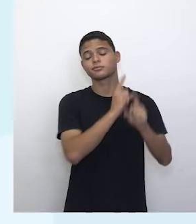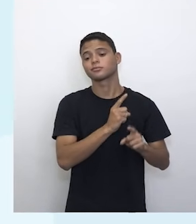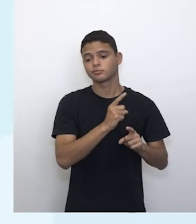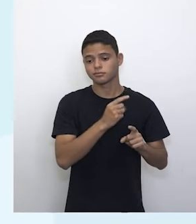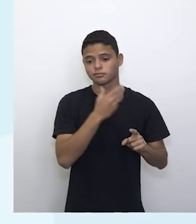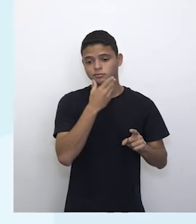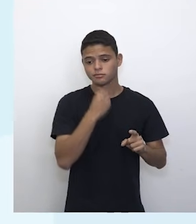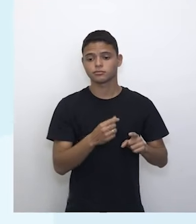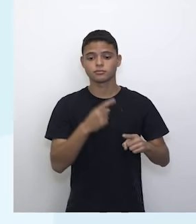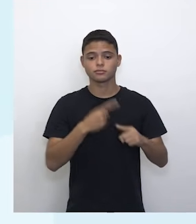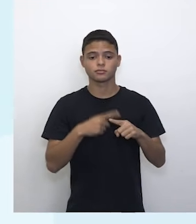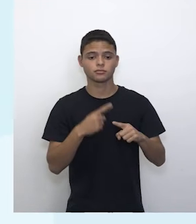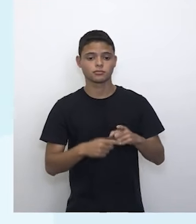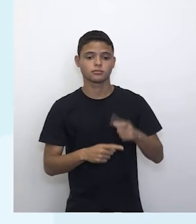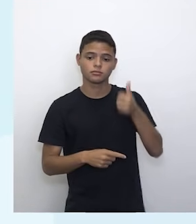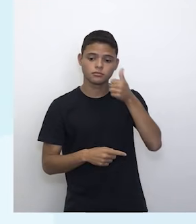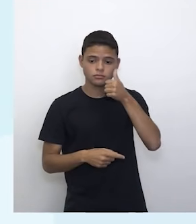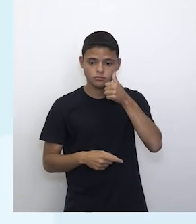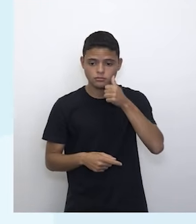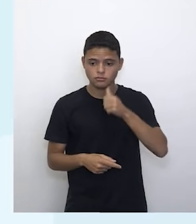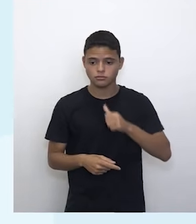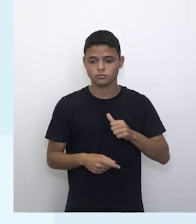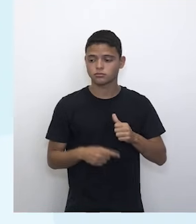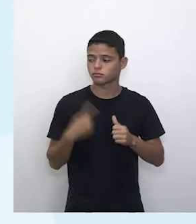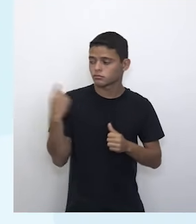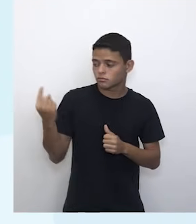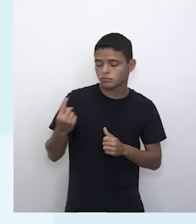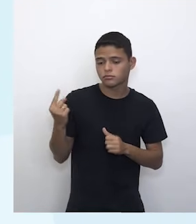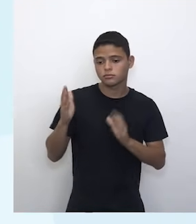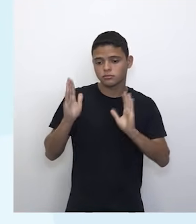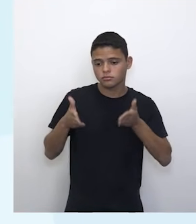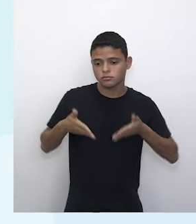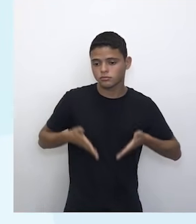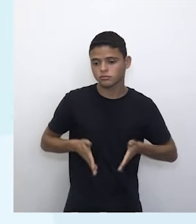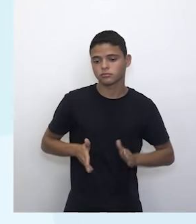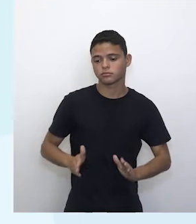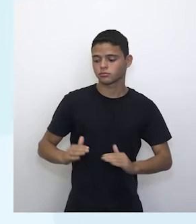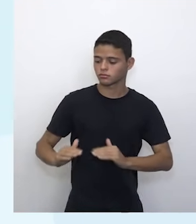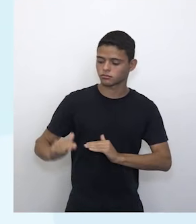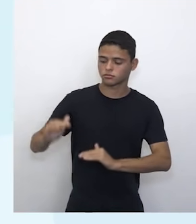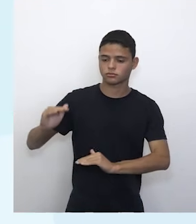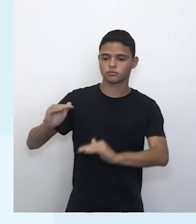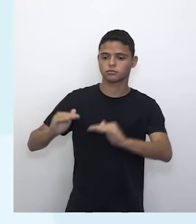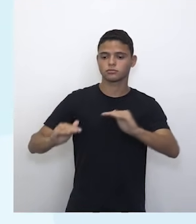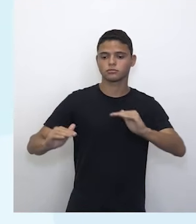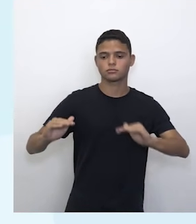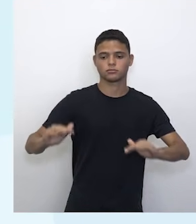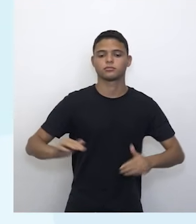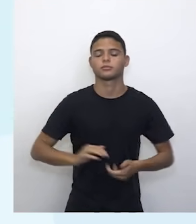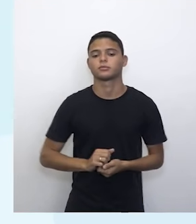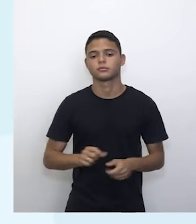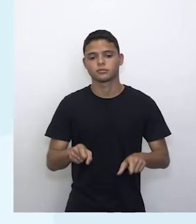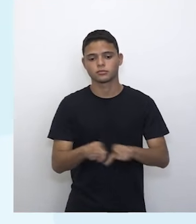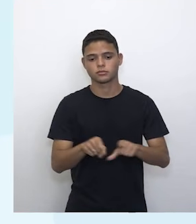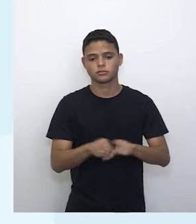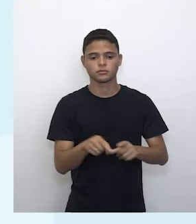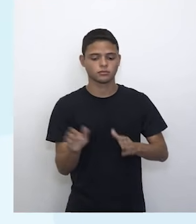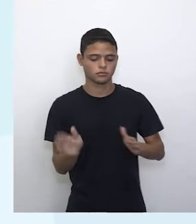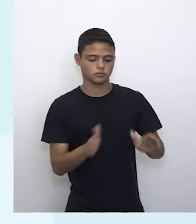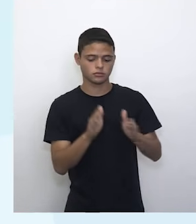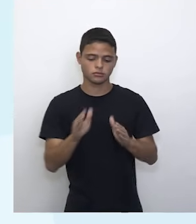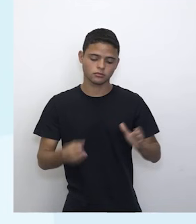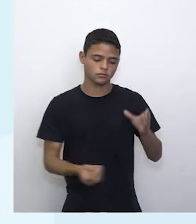fêmea sozinha, o óvulo dentro dela se desenvolve, então começa a sofrer divisões celulares e aí produz um novo